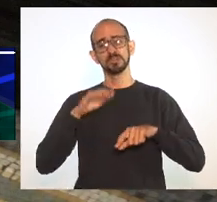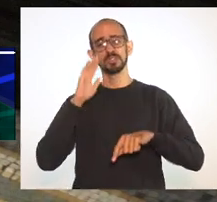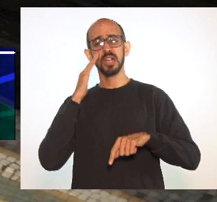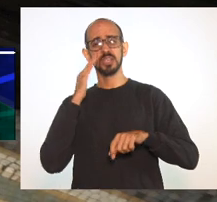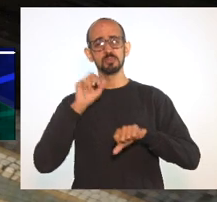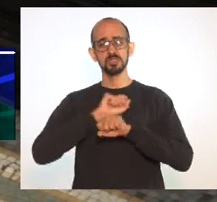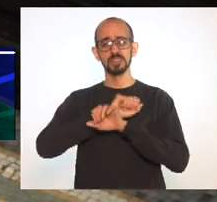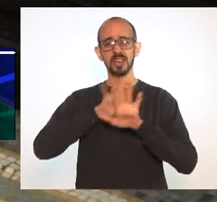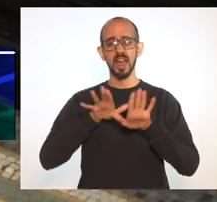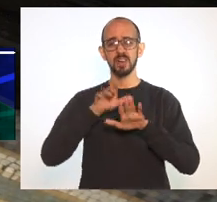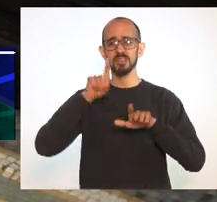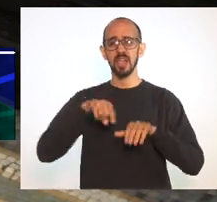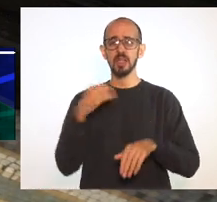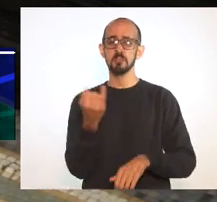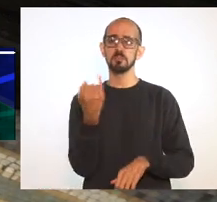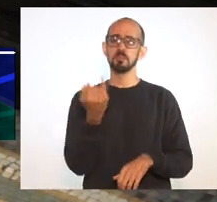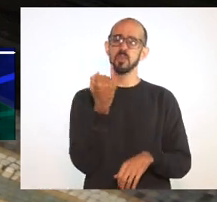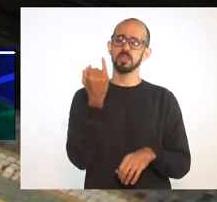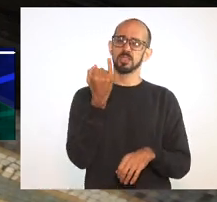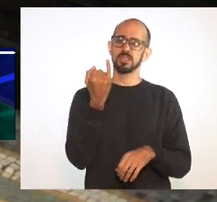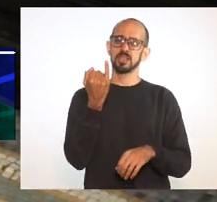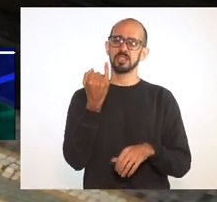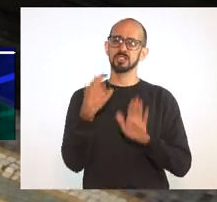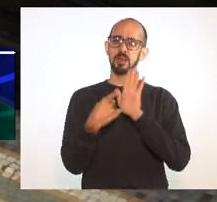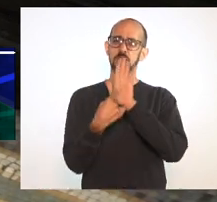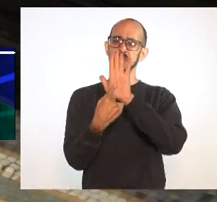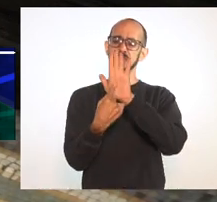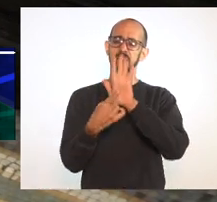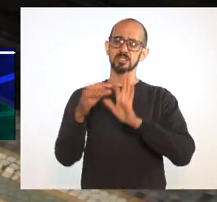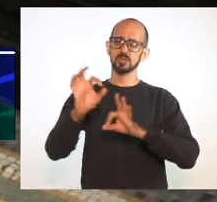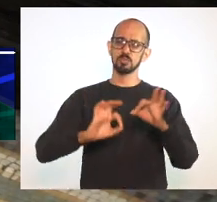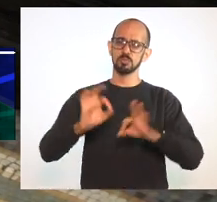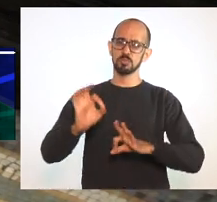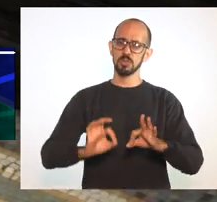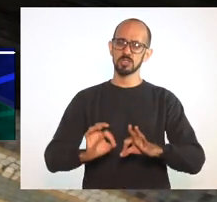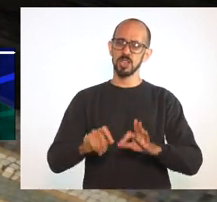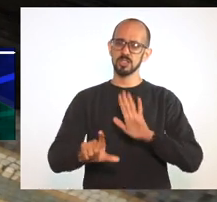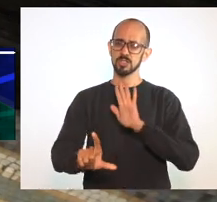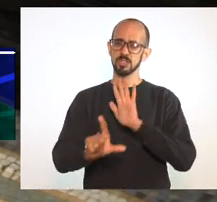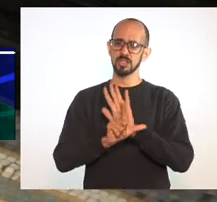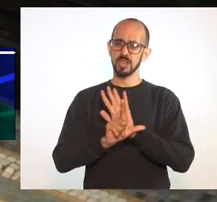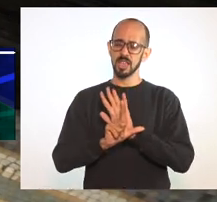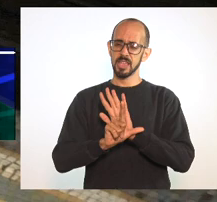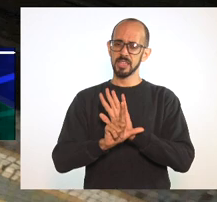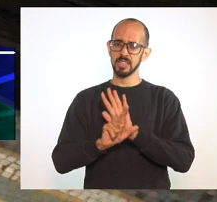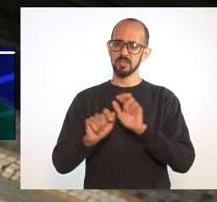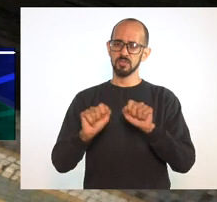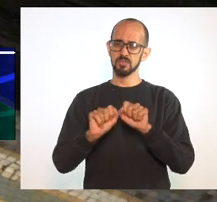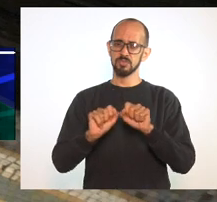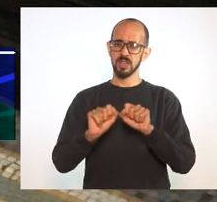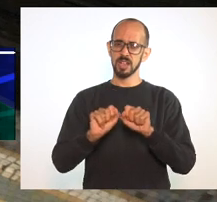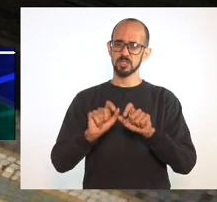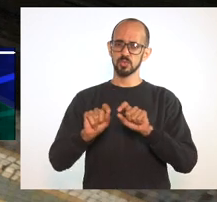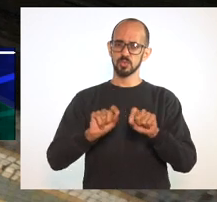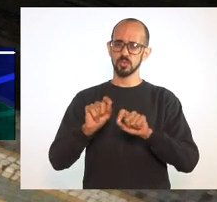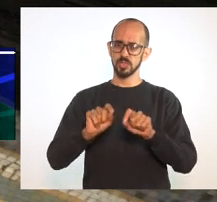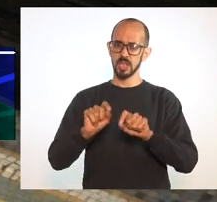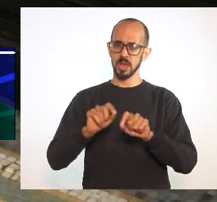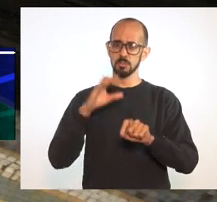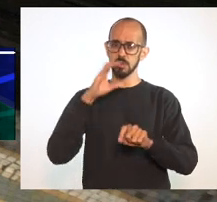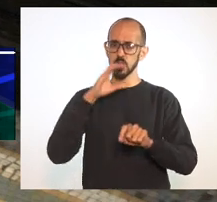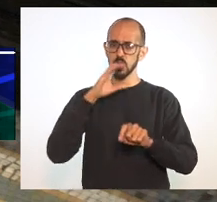era fundamental a apresentação de um projeto de lei que garantia a prioridade no atendimento sobre